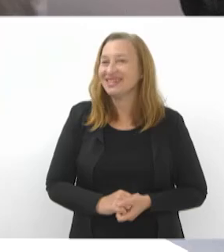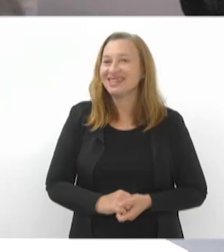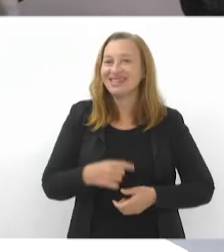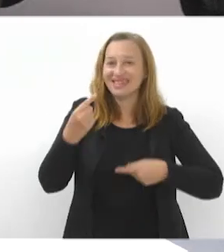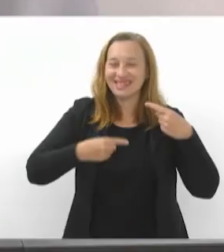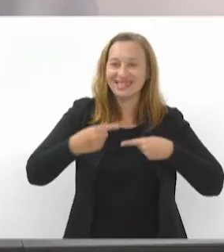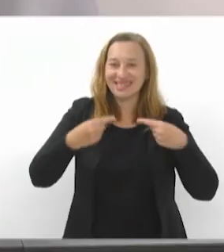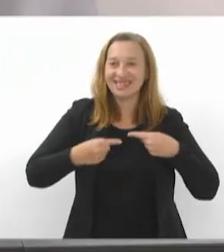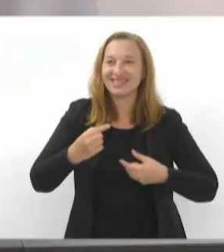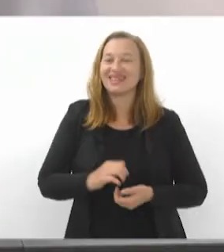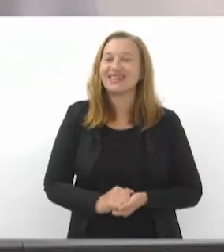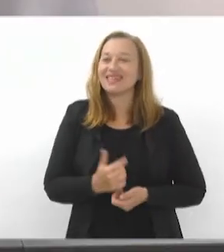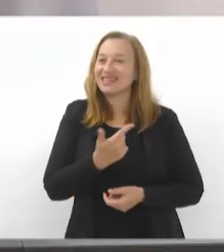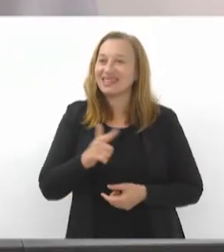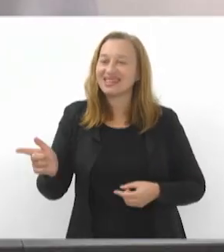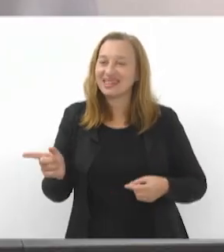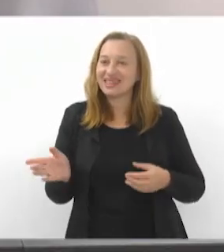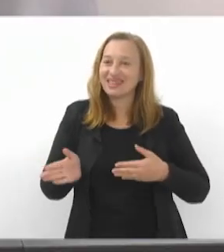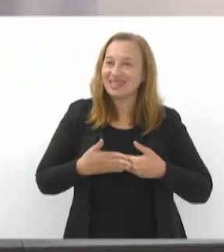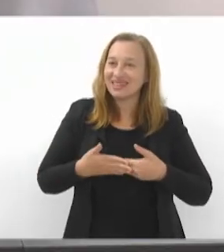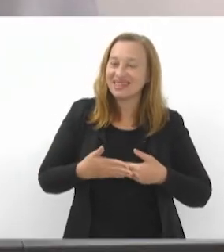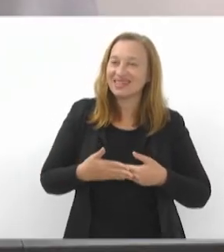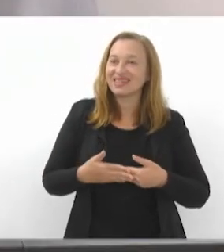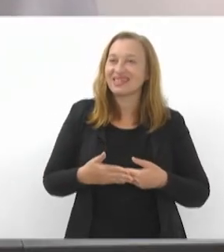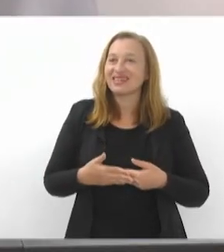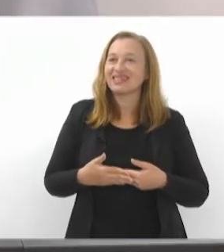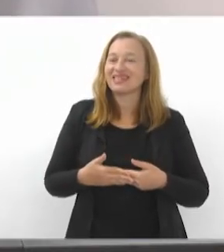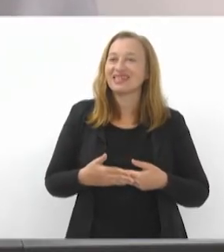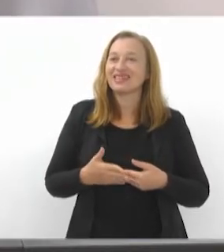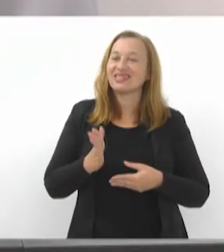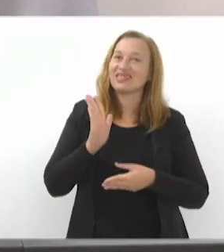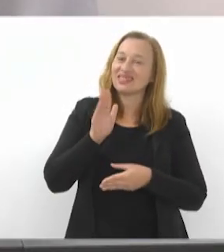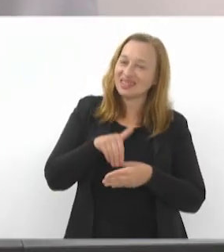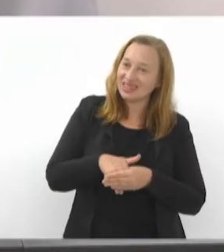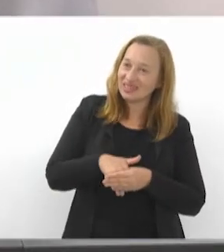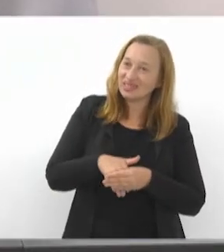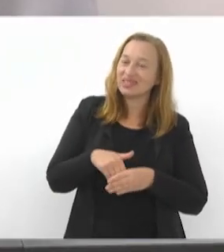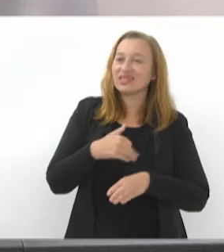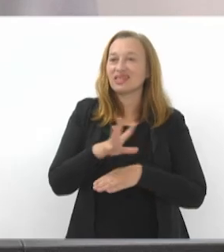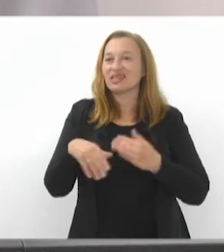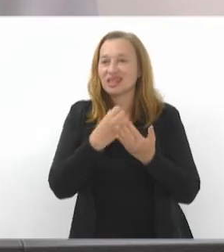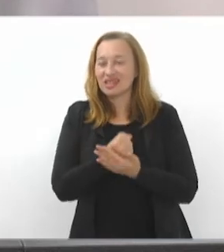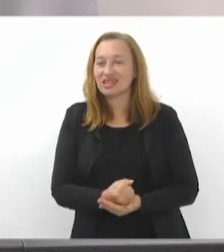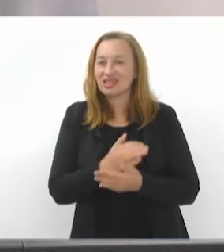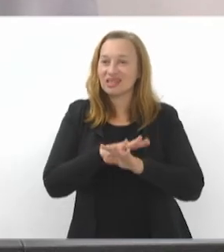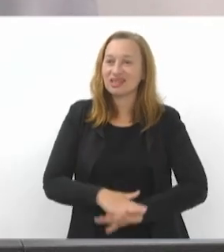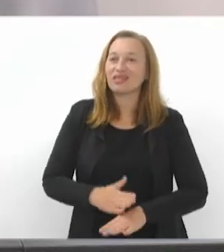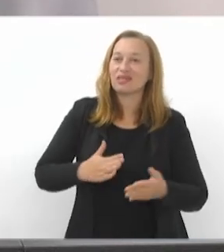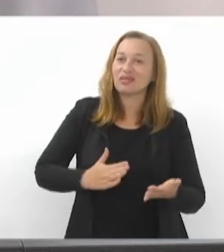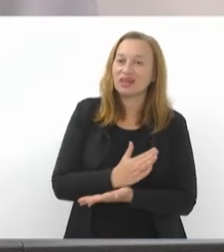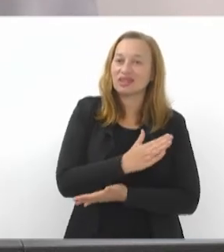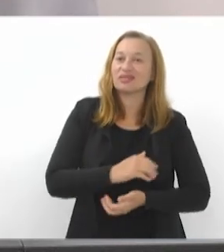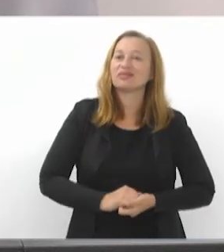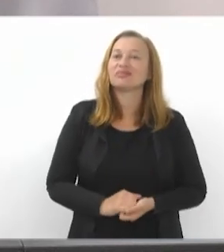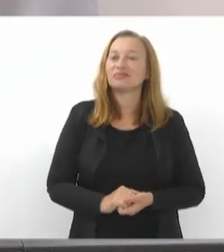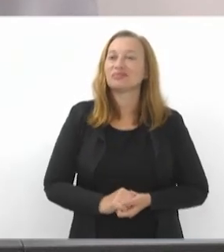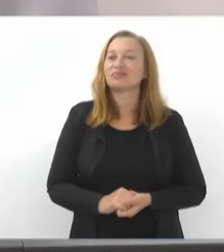discussão. Não havendo quem queira discutir, encerrada a discussão, em votação, os senhores que aprovam permaneçam como estão,